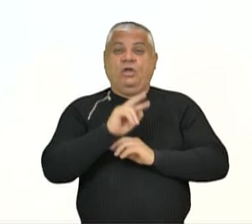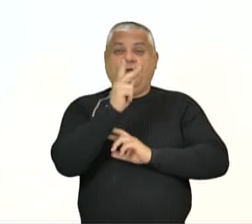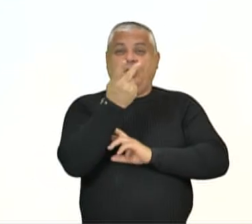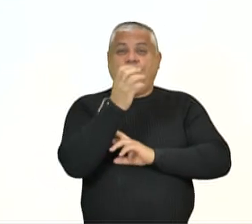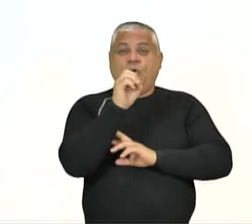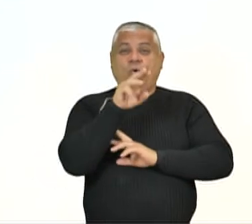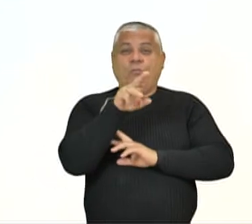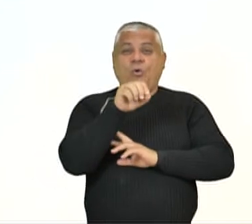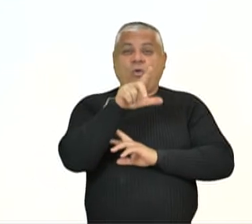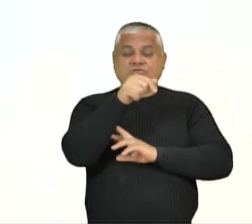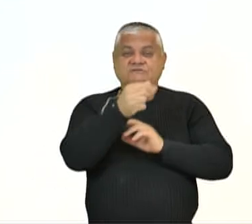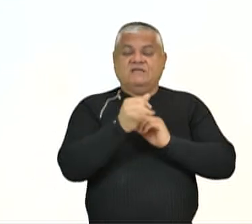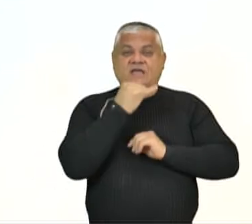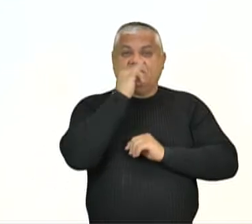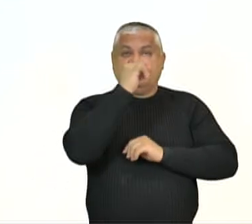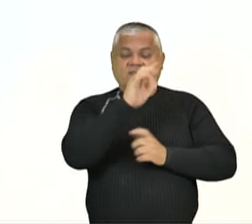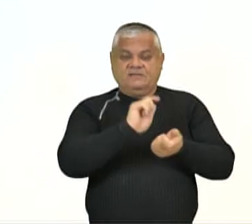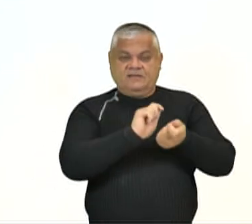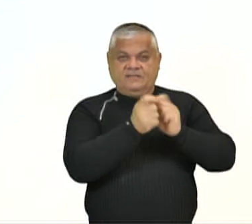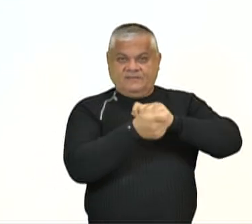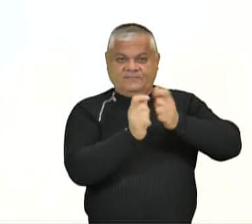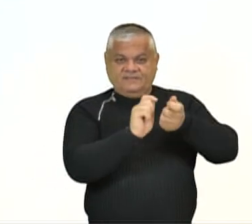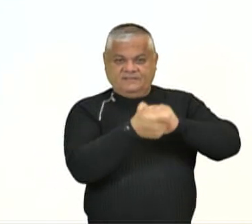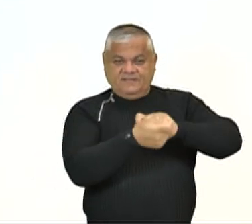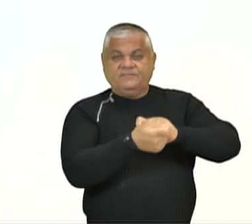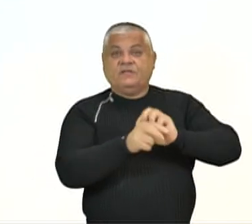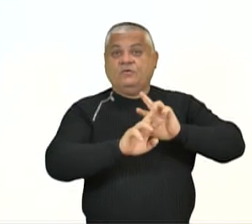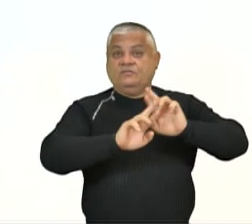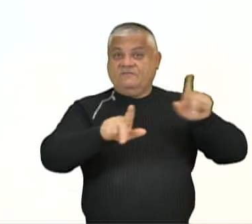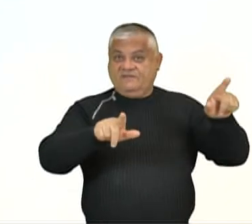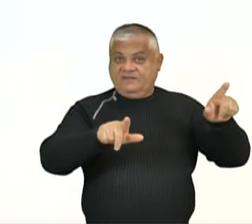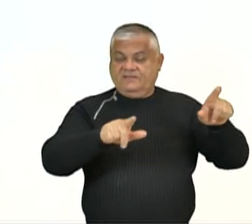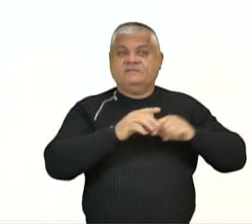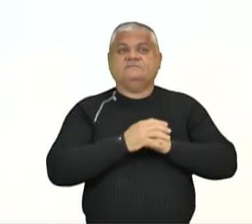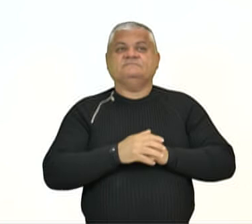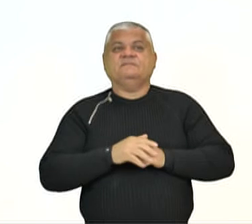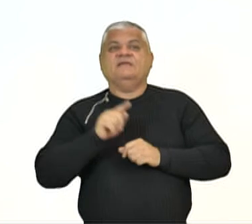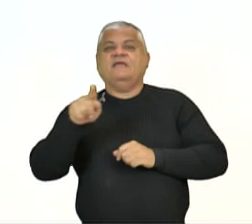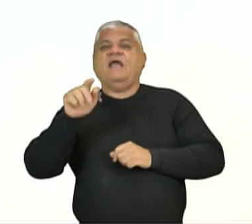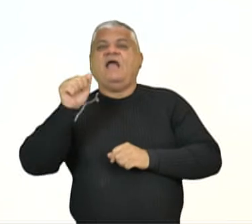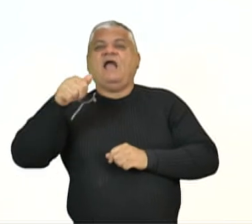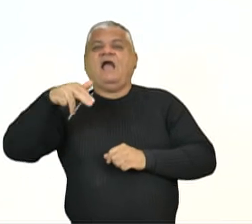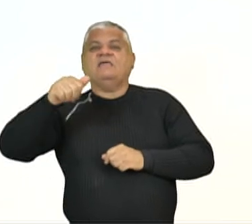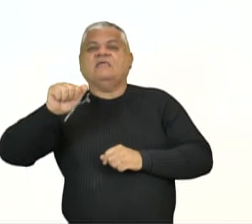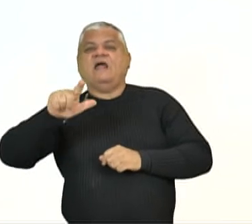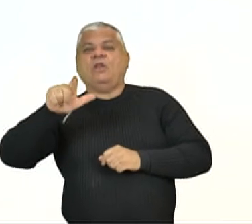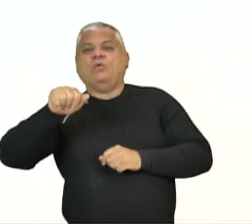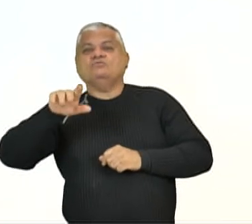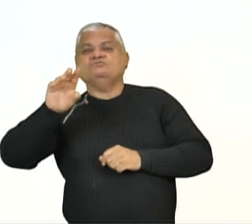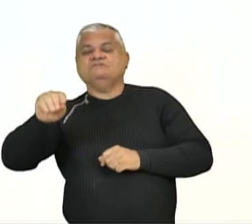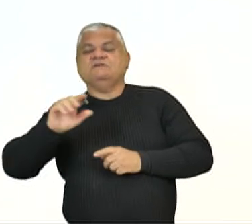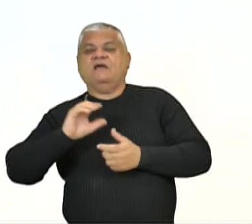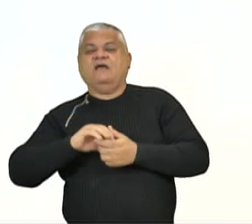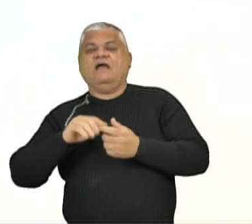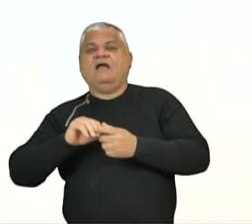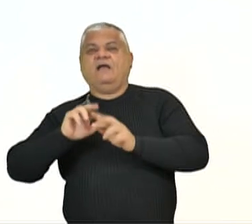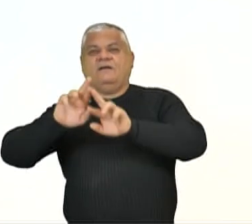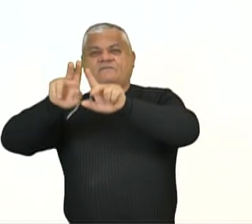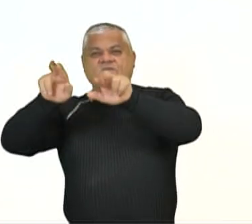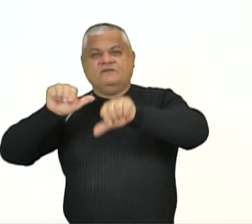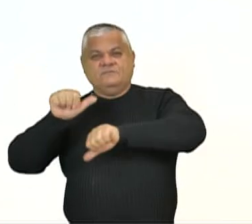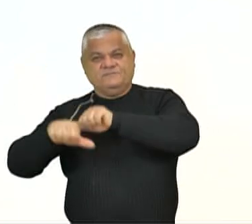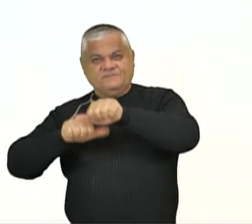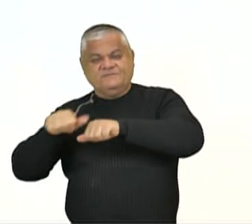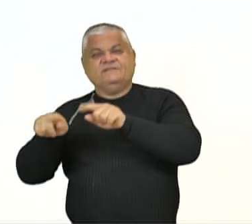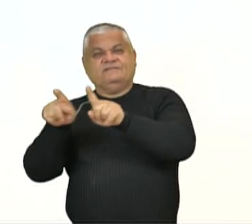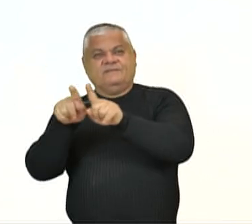representa irradiação adaptativa ou divergência, como a gente viu, e na analogia, a convergência evolutiva.